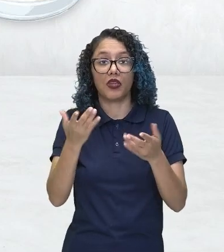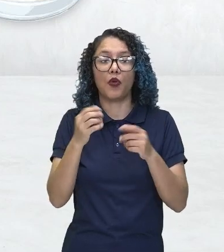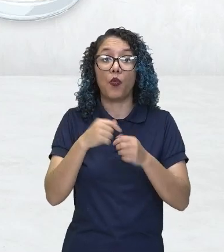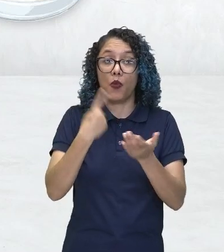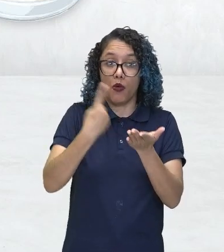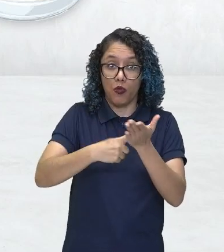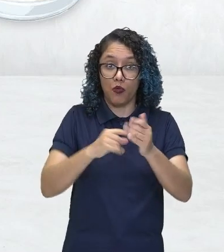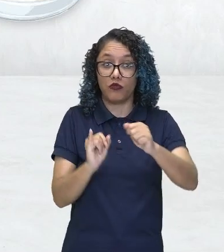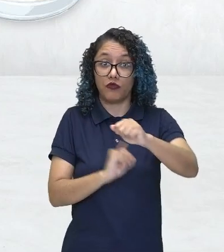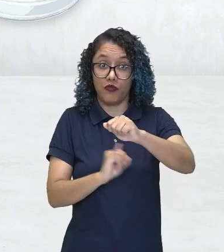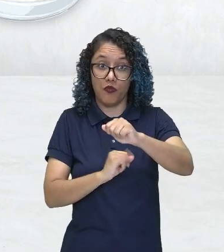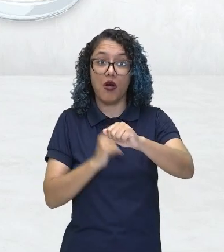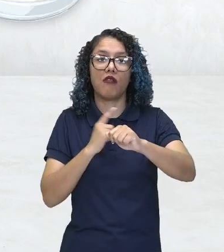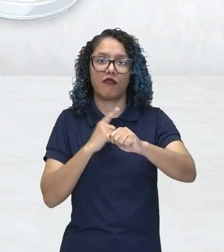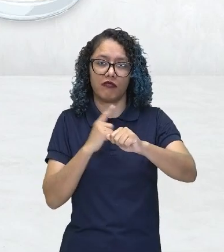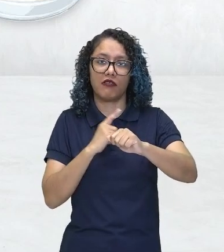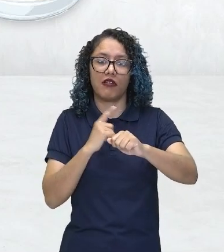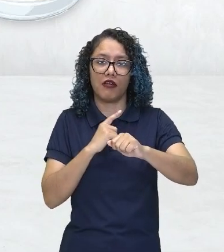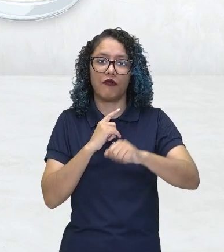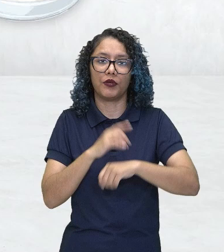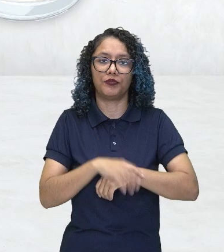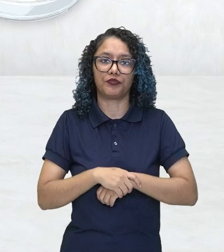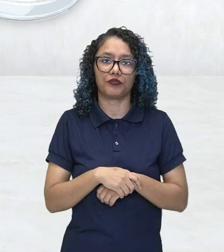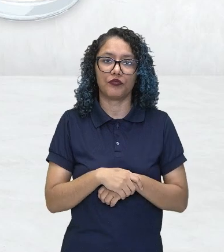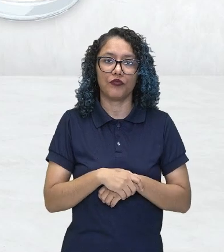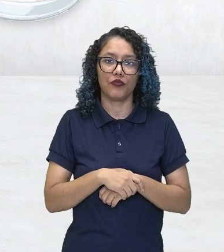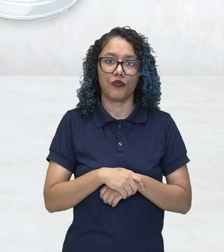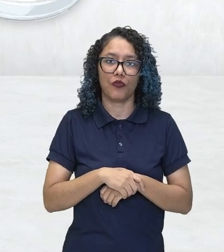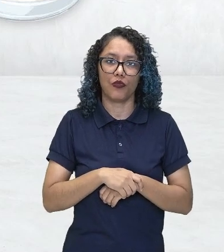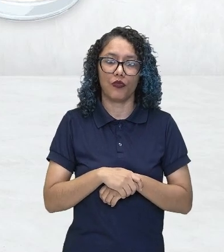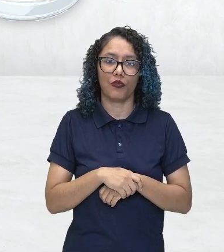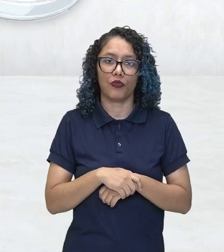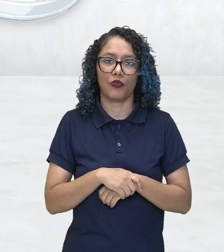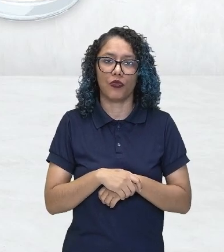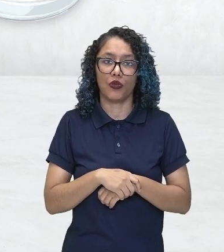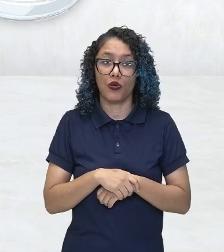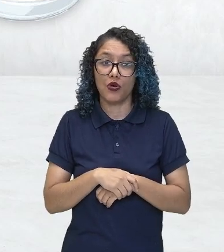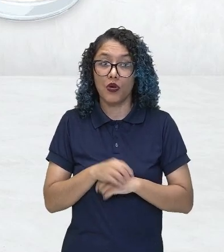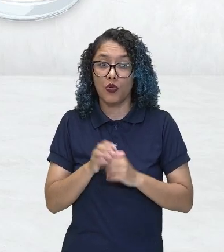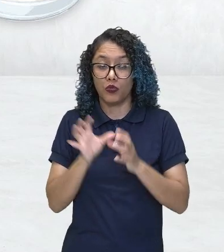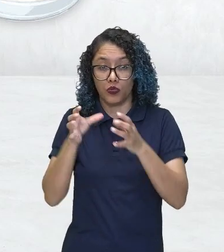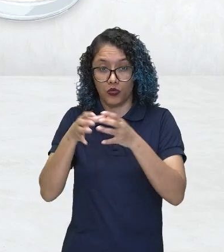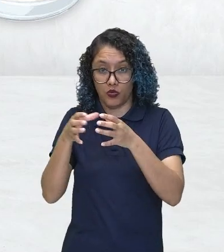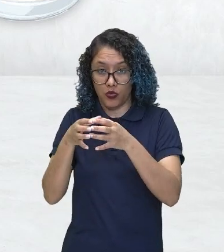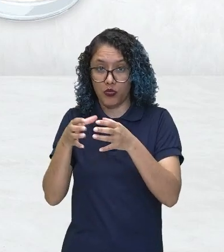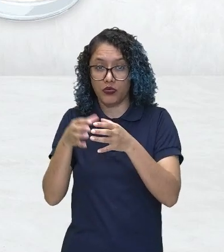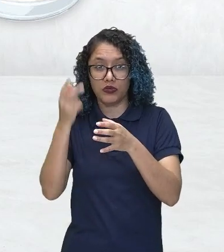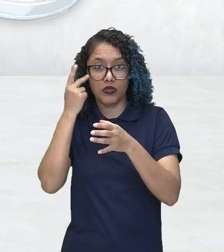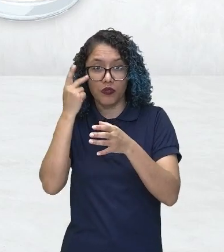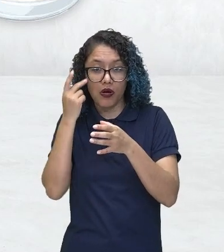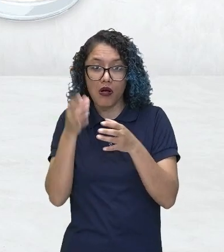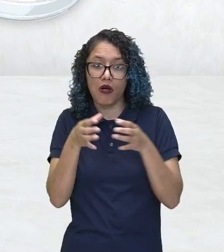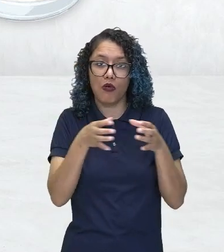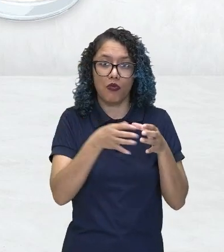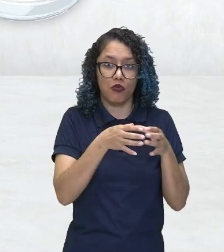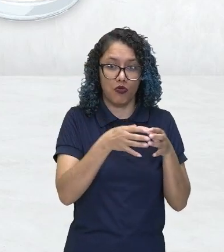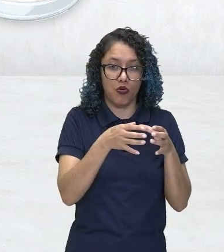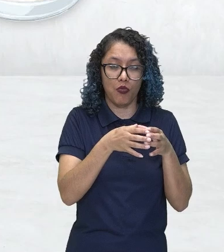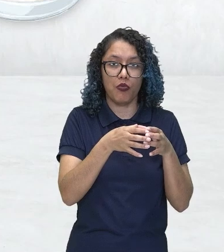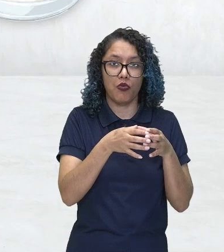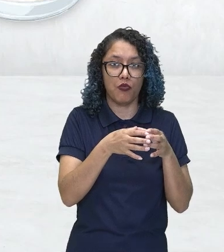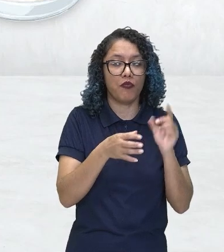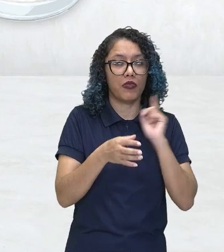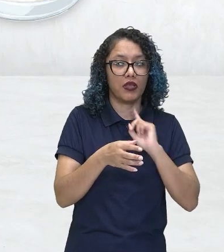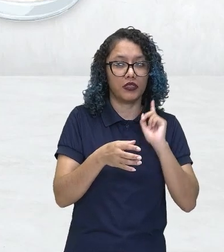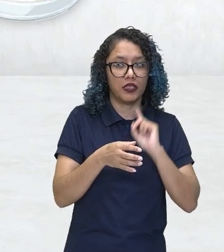né, um acordo informal entre, né, São Paulo e Minas Gerais para que houvesse